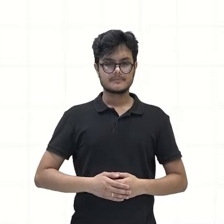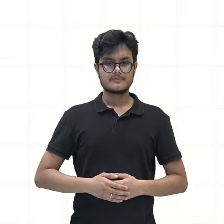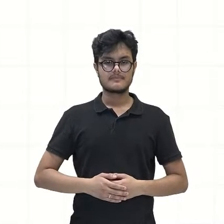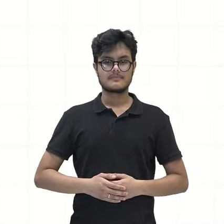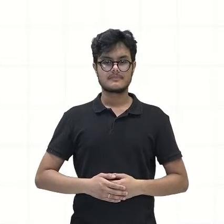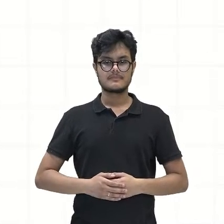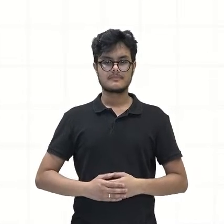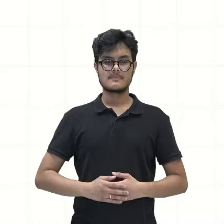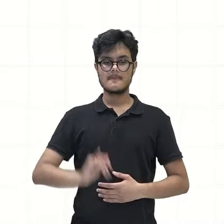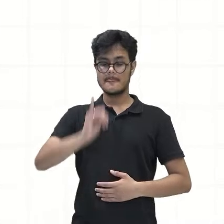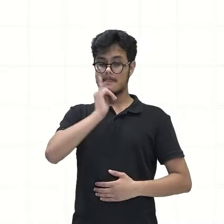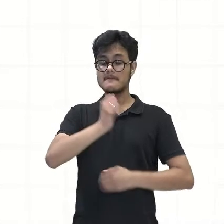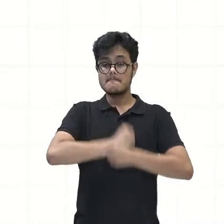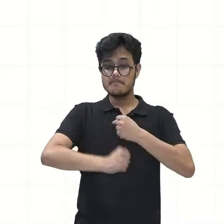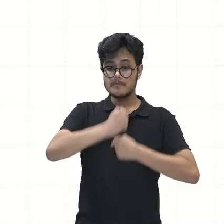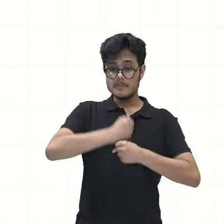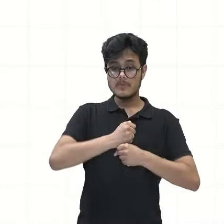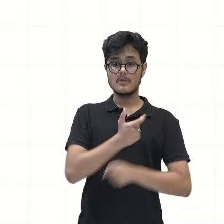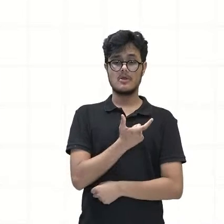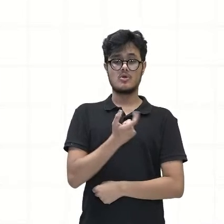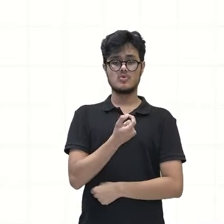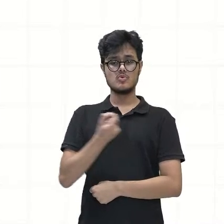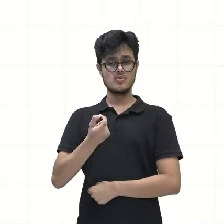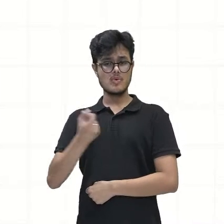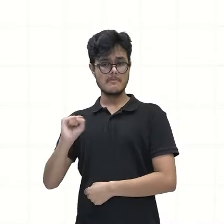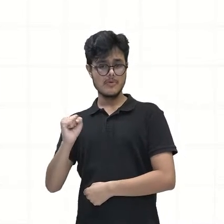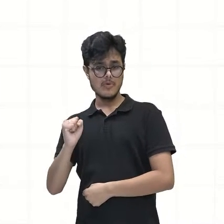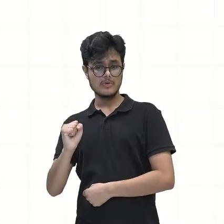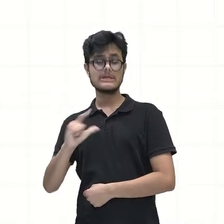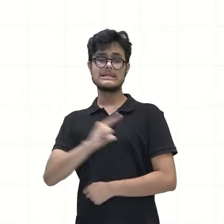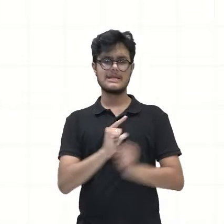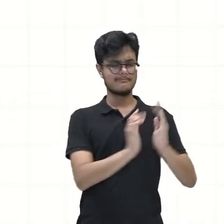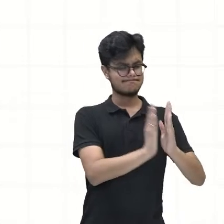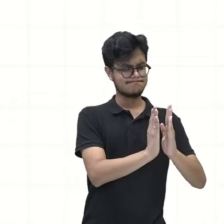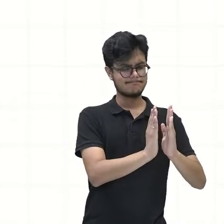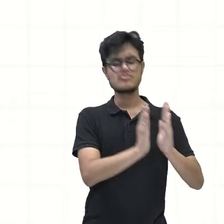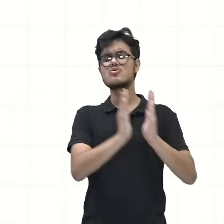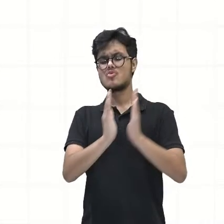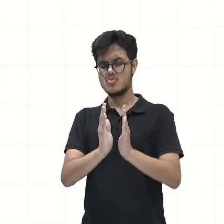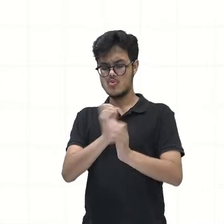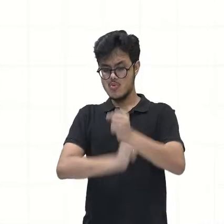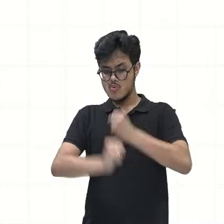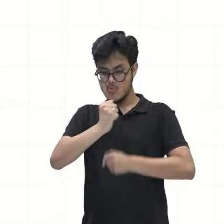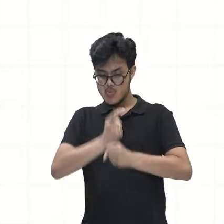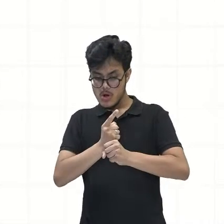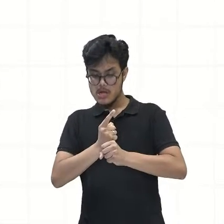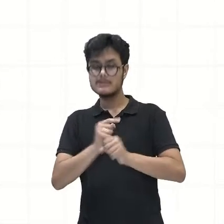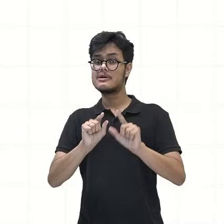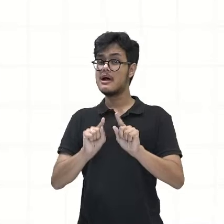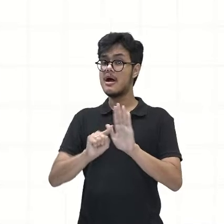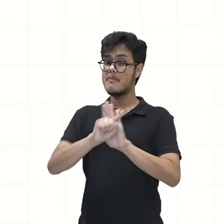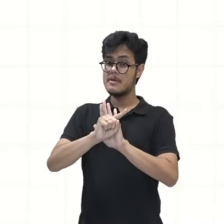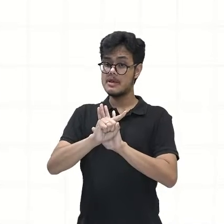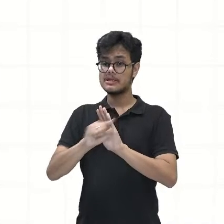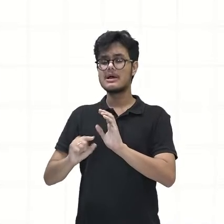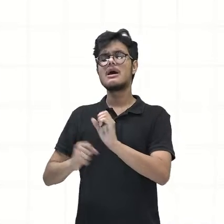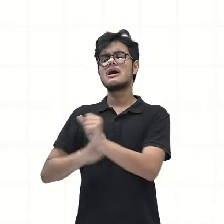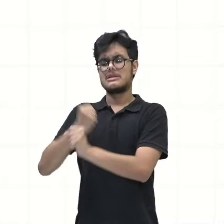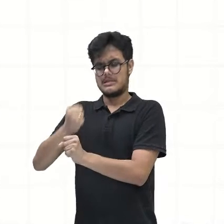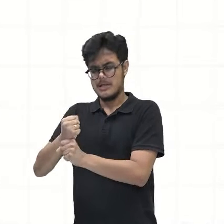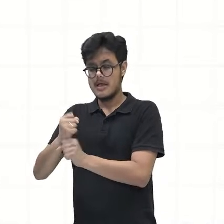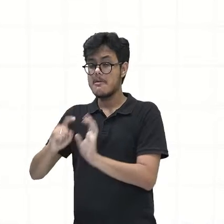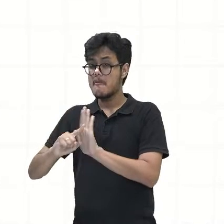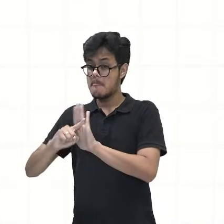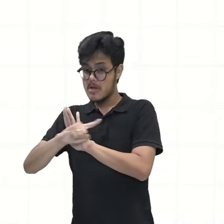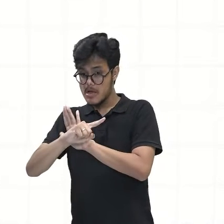em 2008 eu tive uma taxa de juros, em 2009 ela foi aumentando, em 10 ela continuou